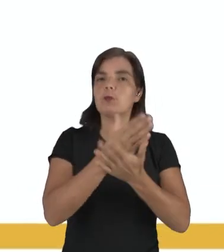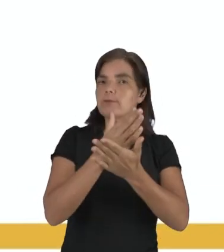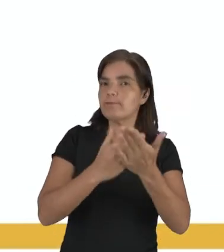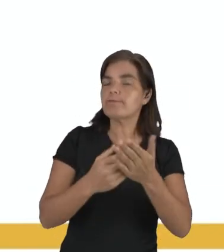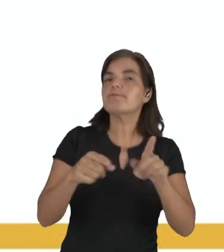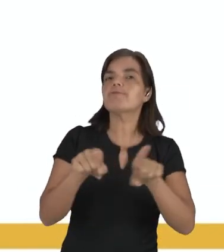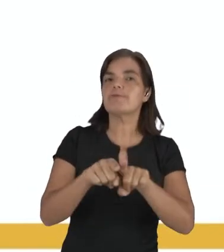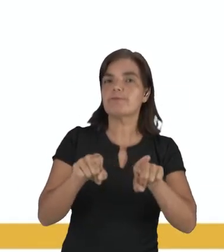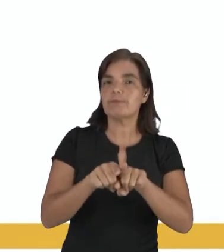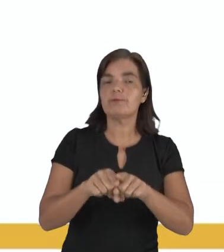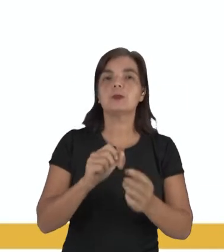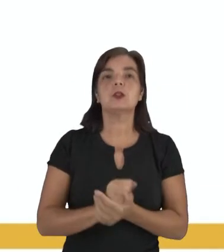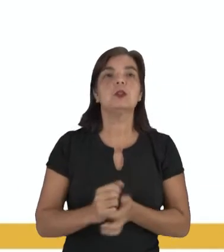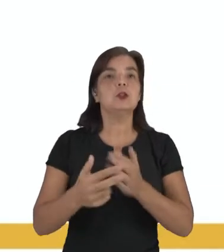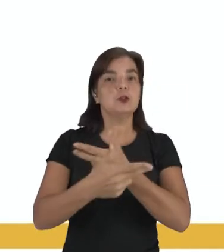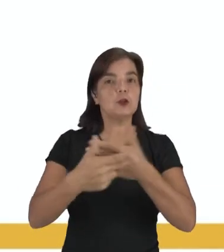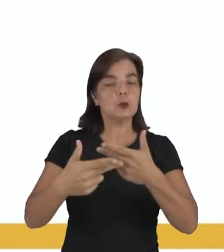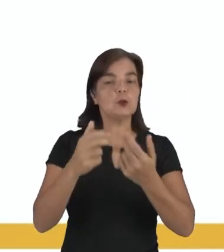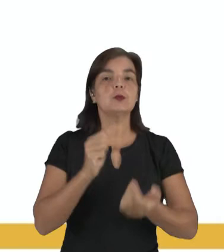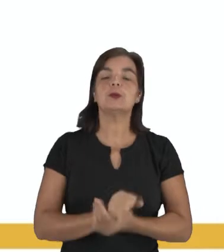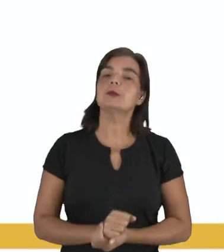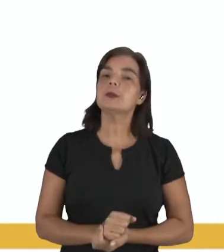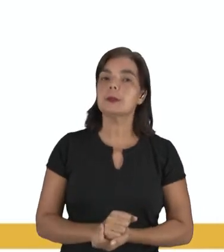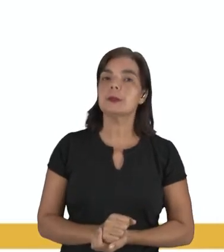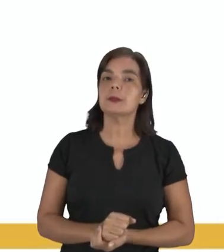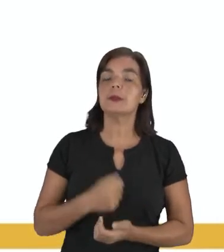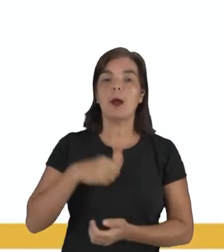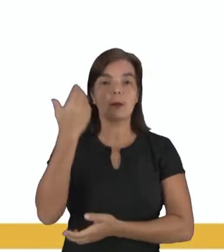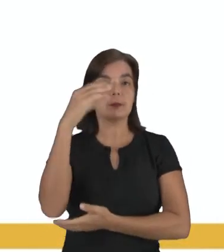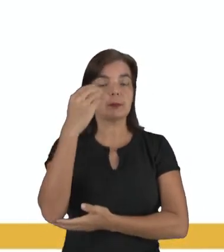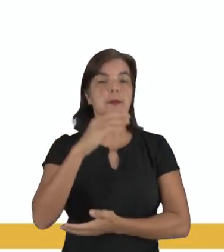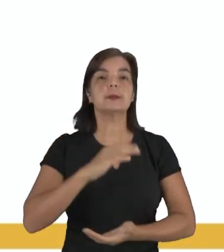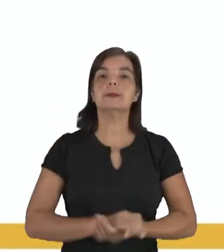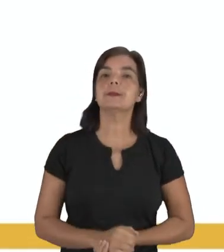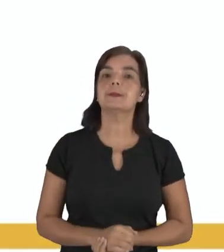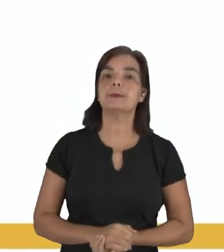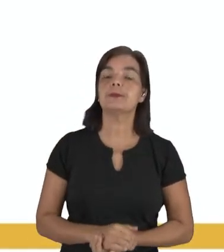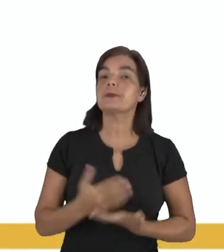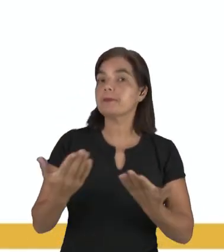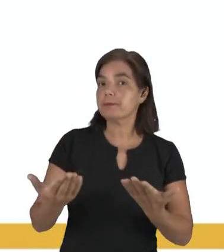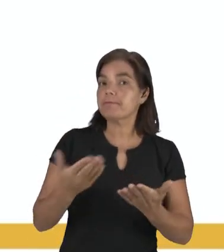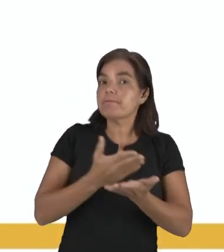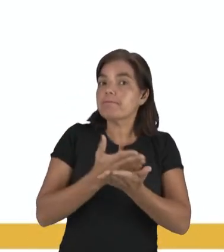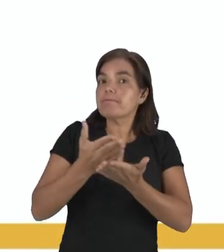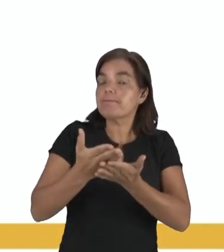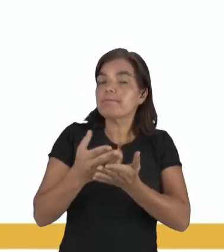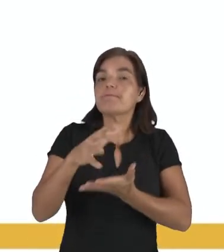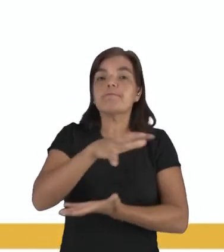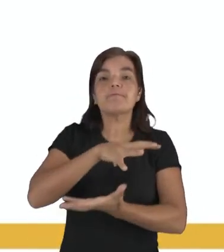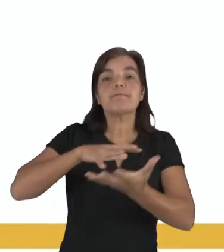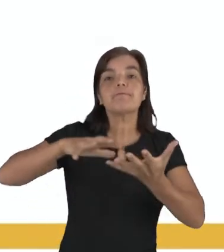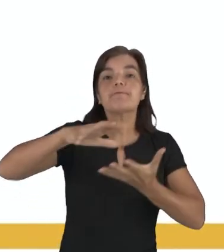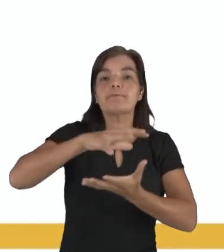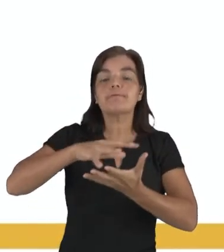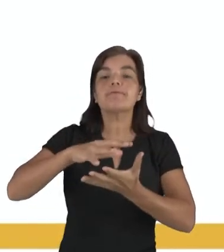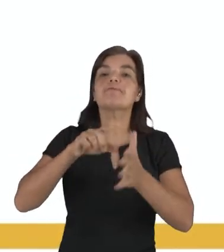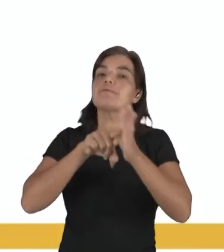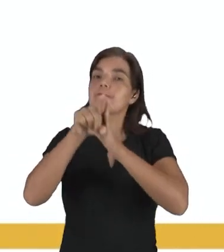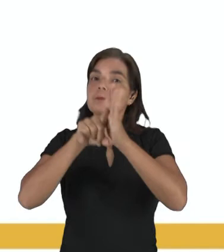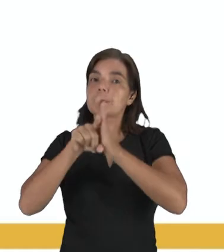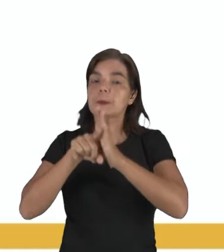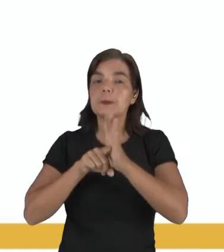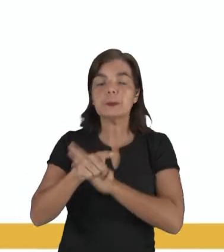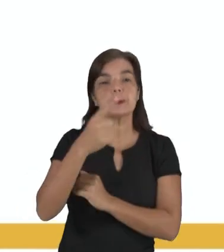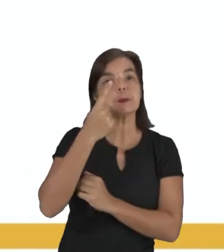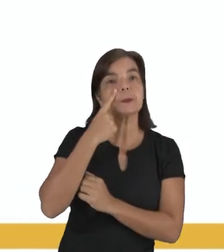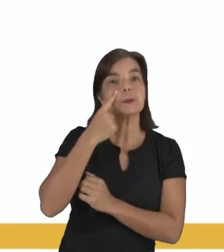divisor de águas, aí, digamos, na ciência da época. É aí, a partir daí que se dá a Revolução Científica.